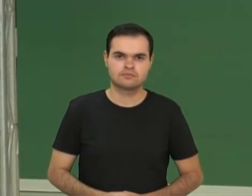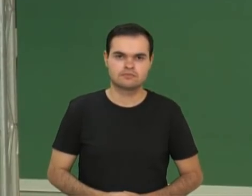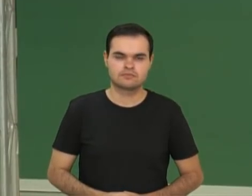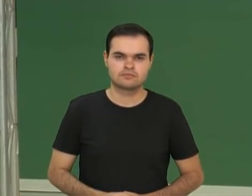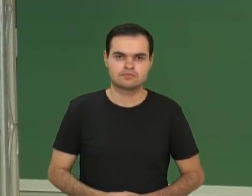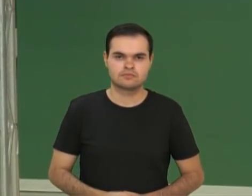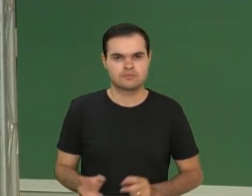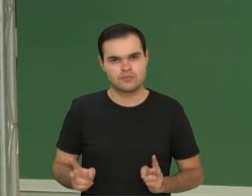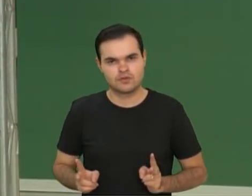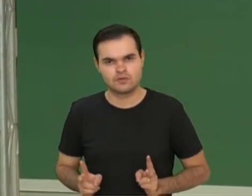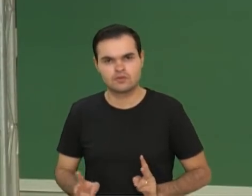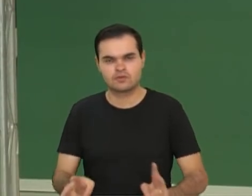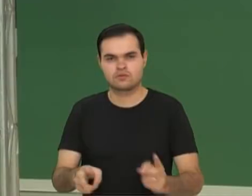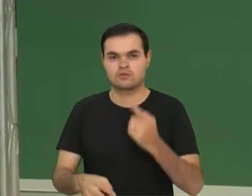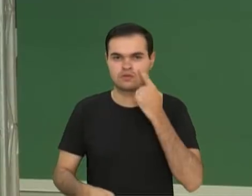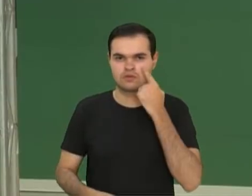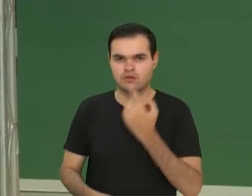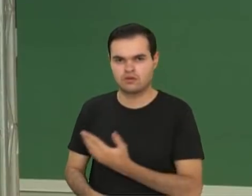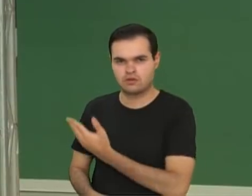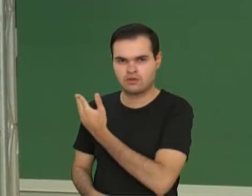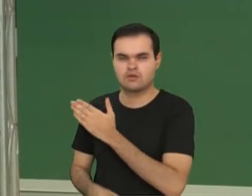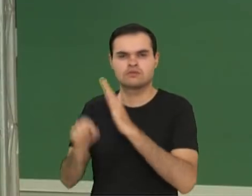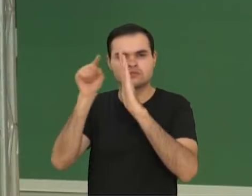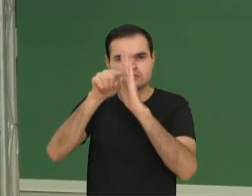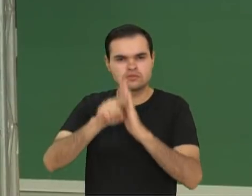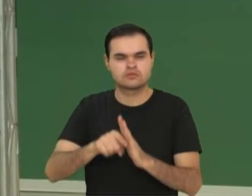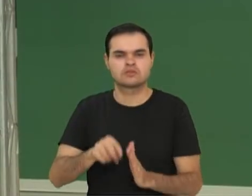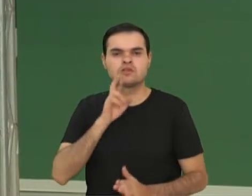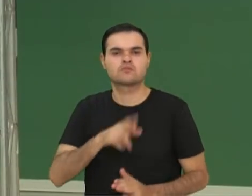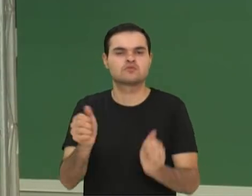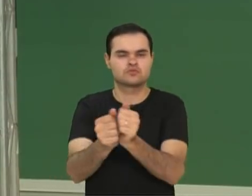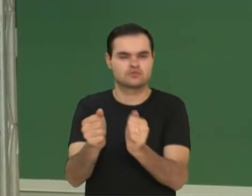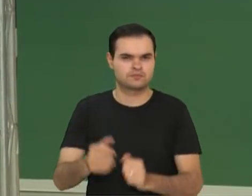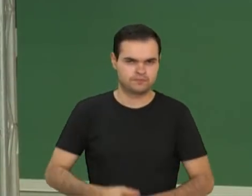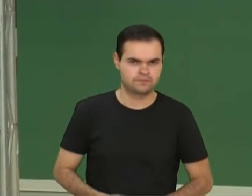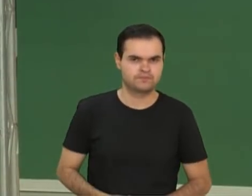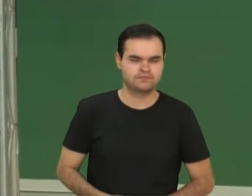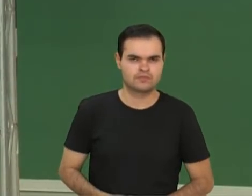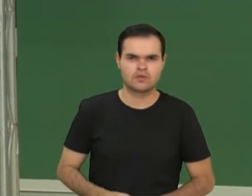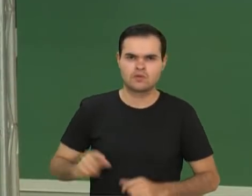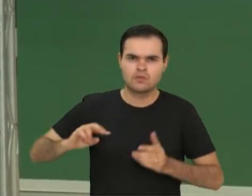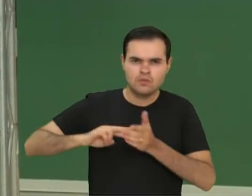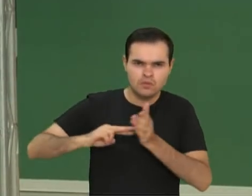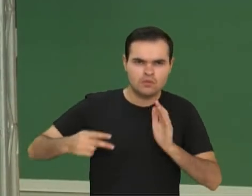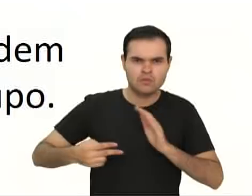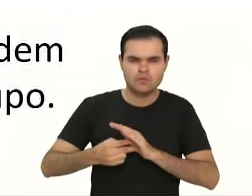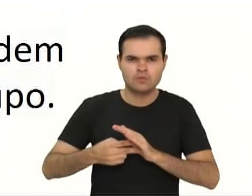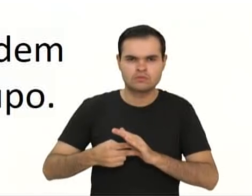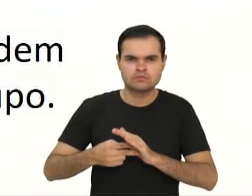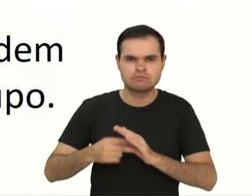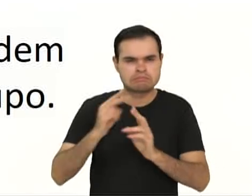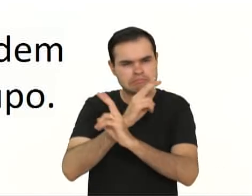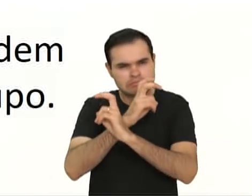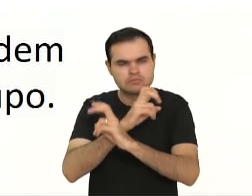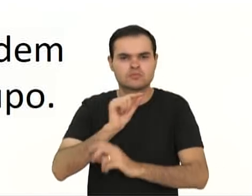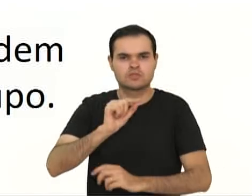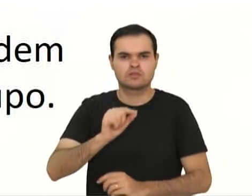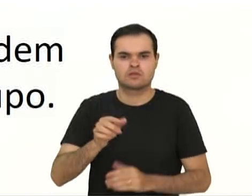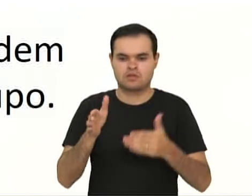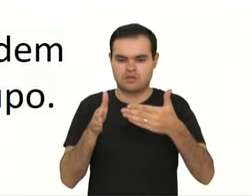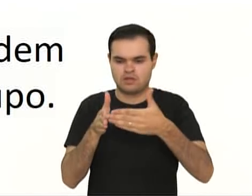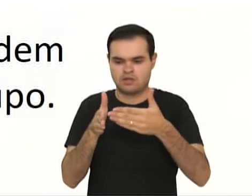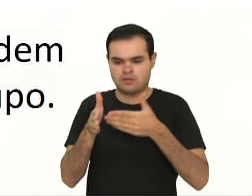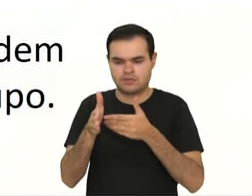Dando seguimento, veja comigo esse quiz, responda comigo. O que significa o ditado popular? As paredes